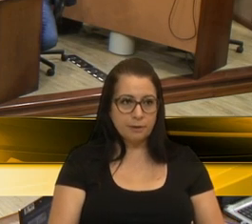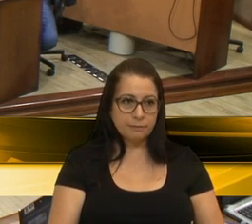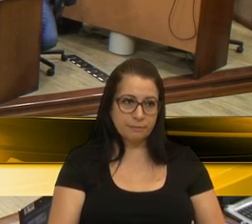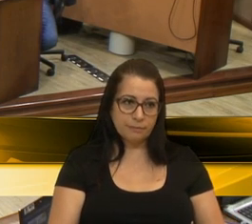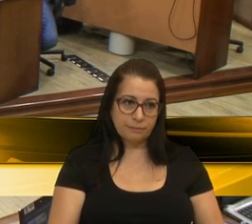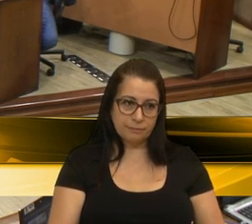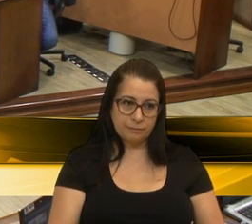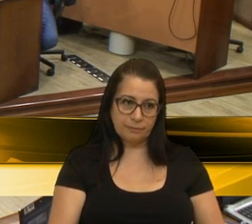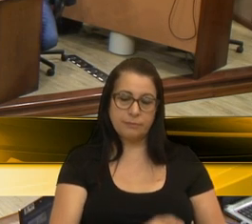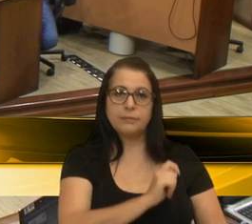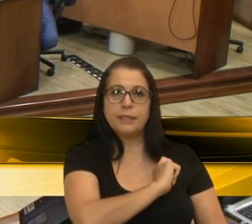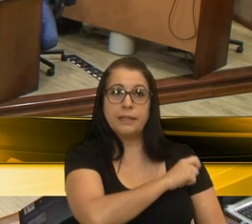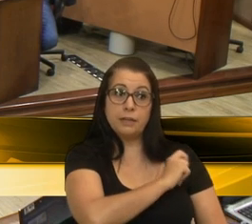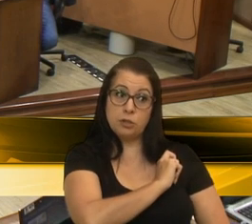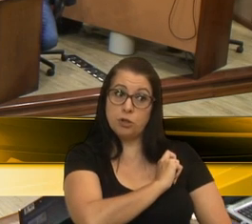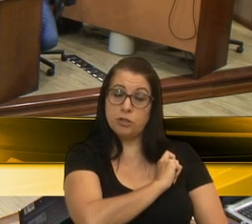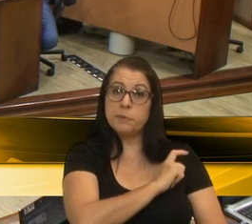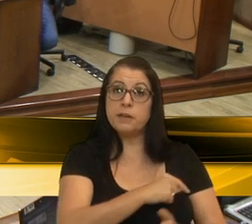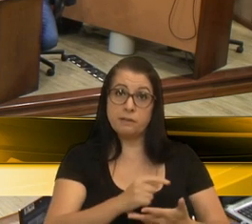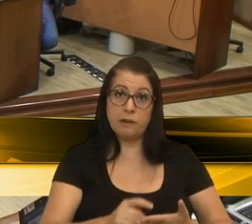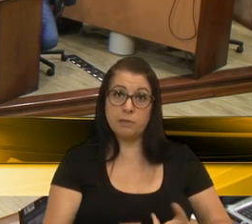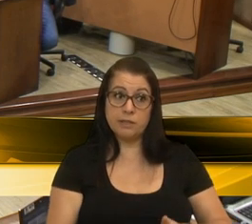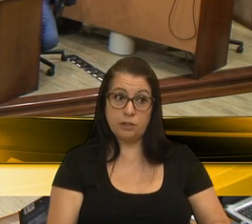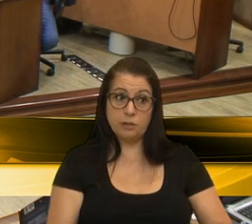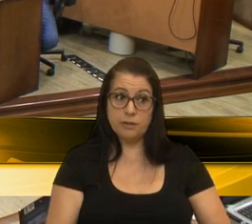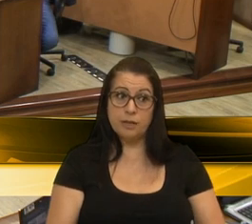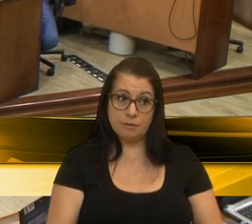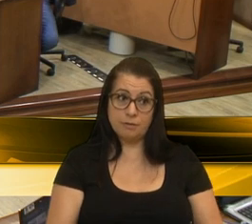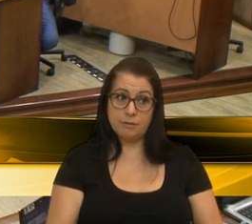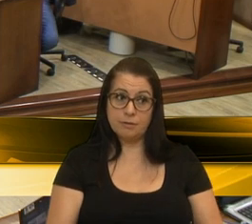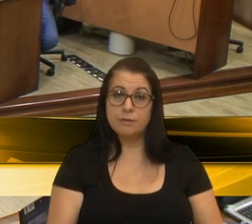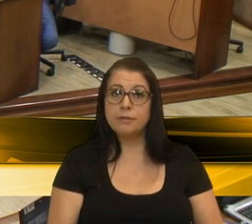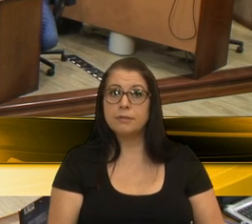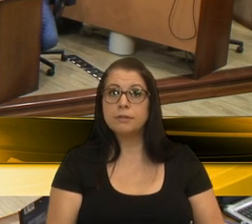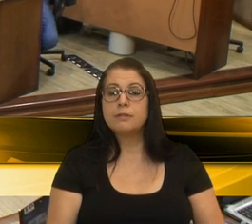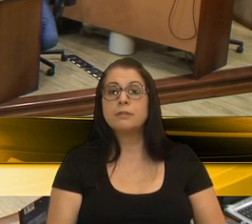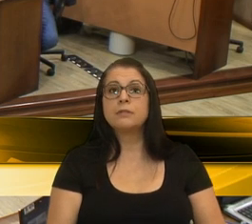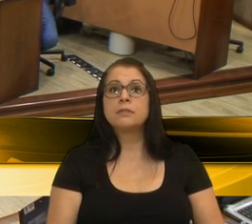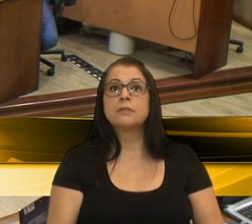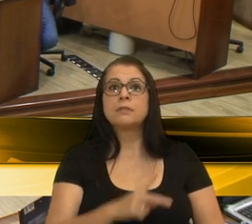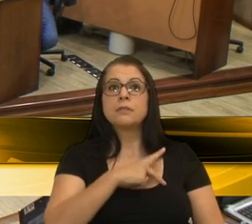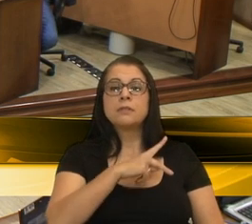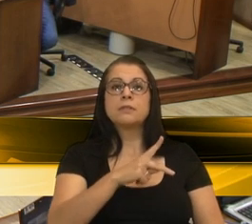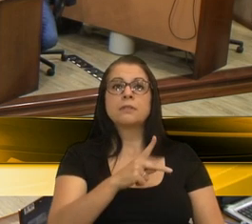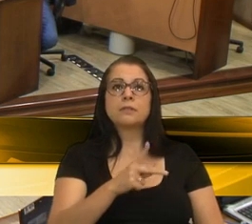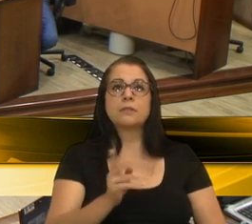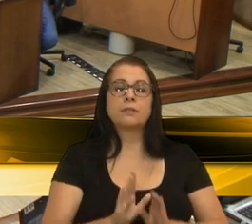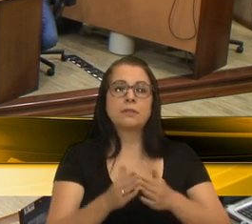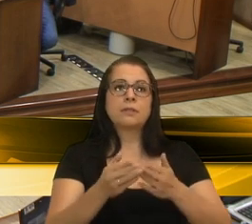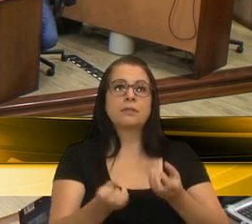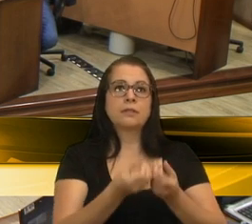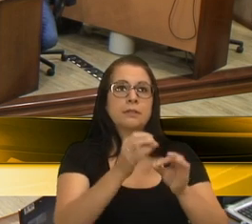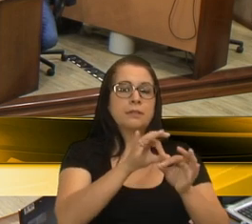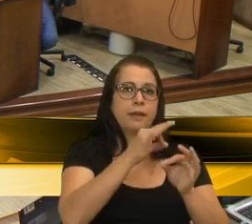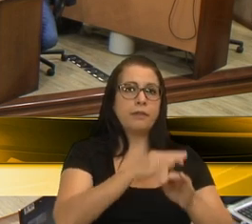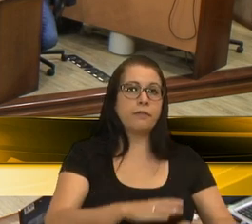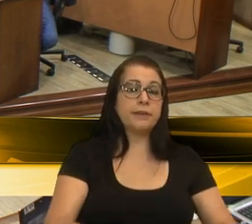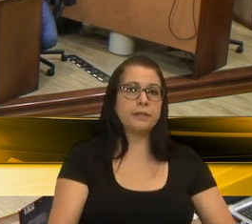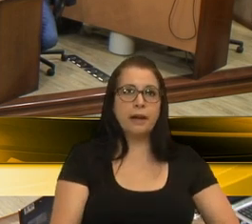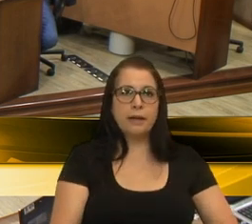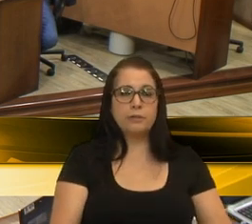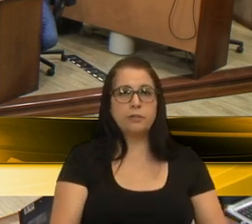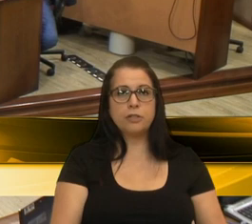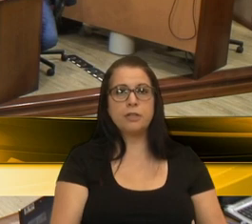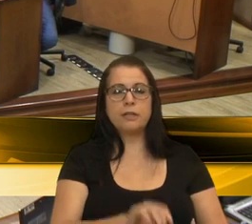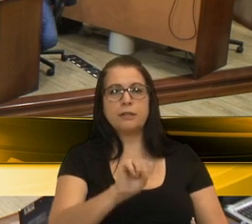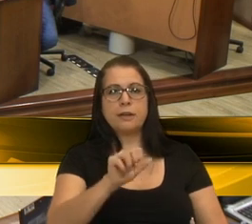de fiscalizar, de pontuar situações que estão erradas, não é porque a presidente da comissão da Festa da Uva é a Sandra Randon, ou